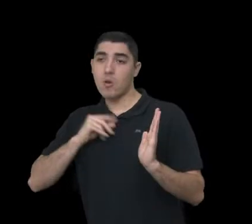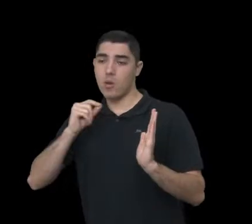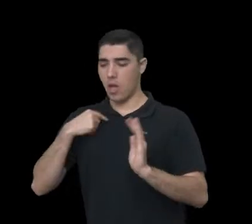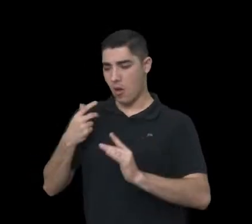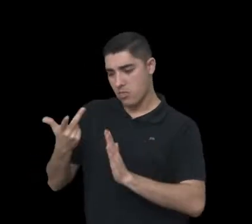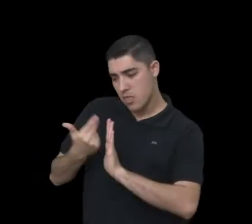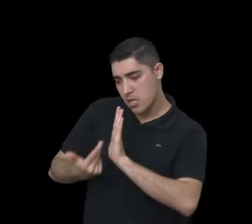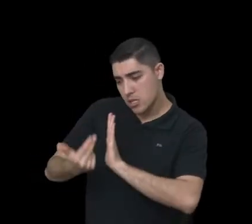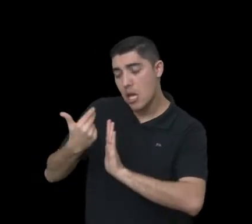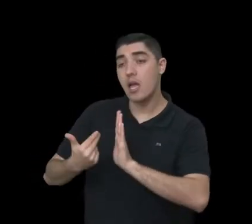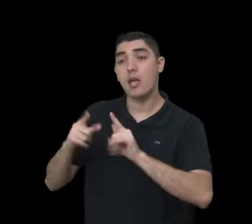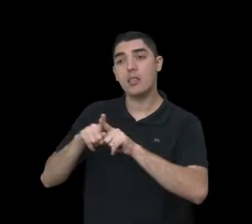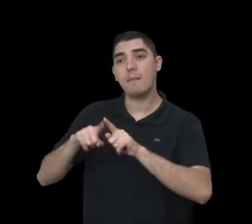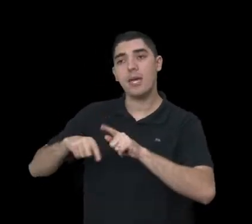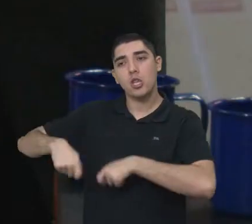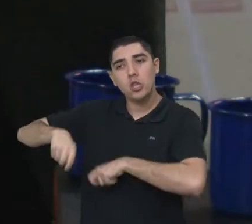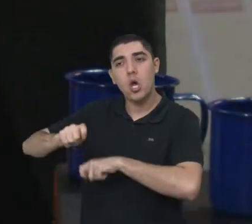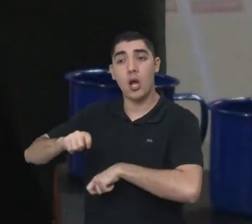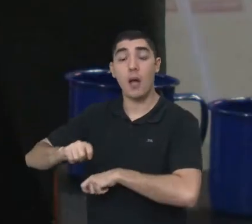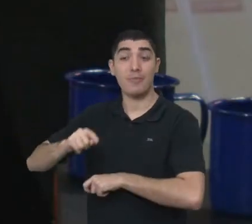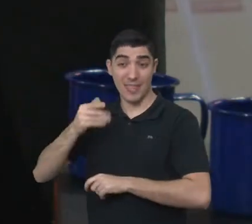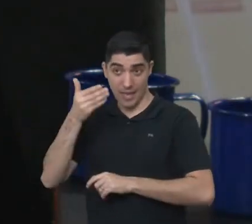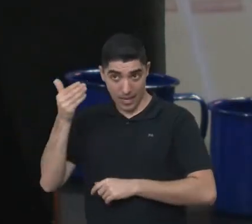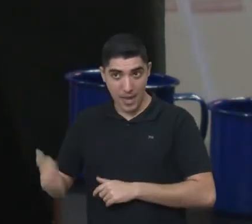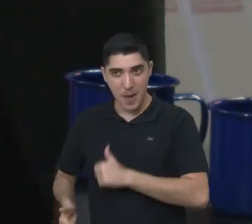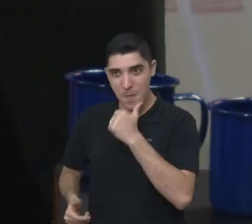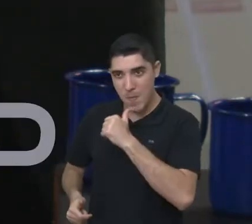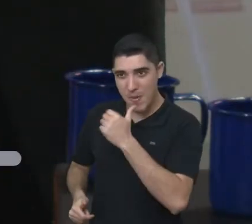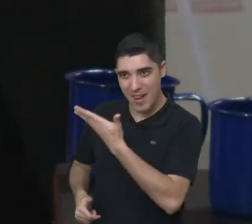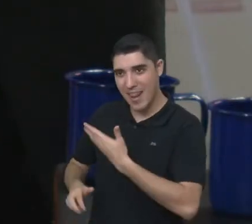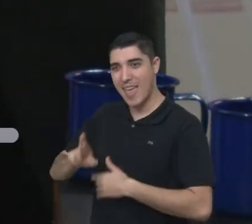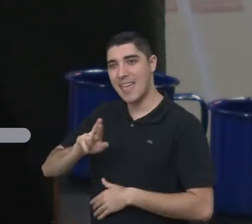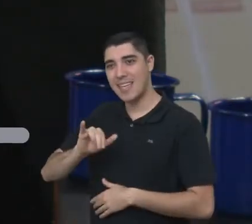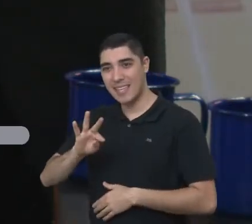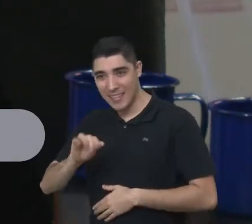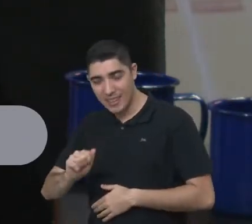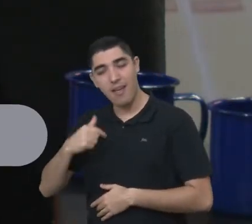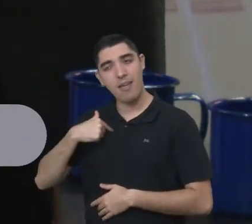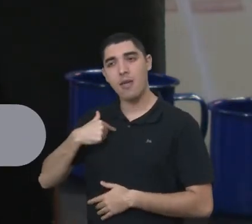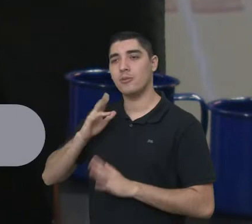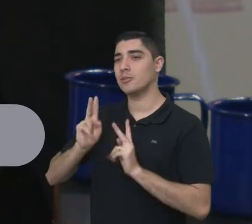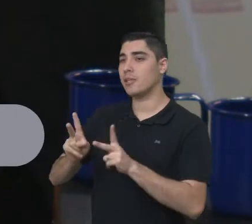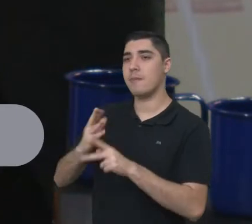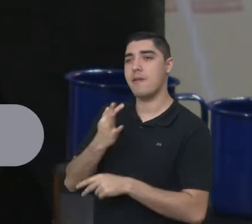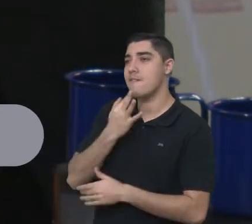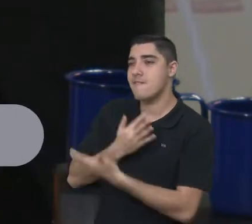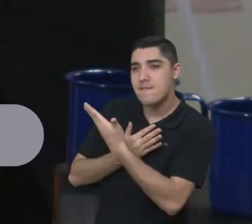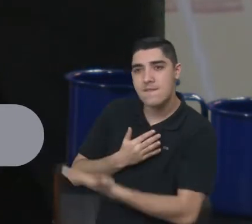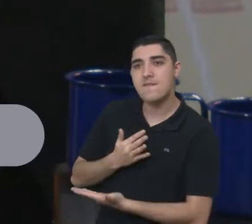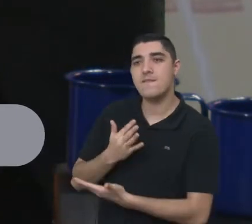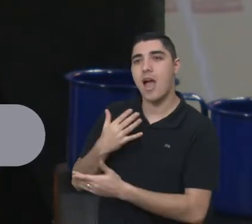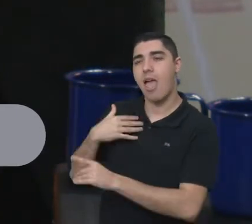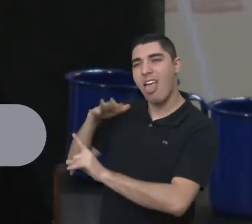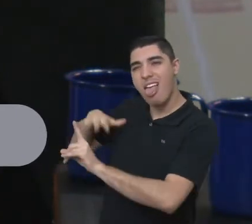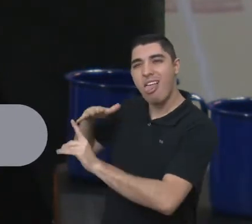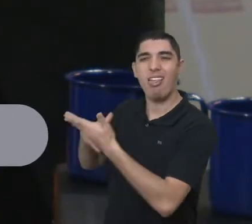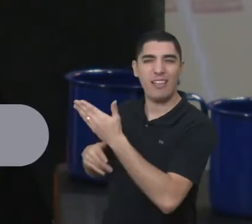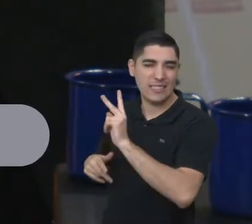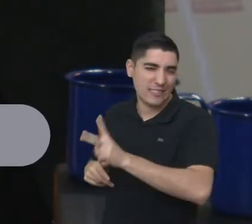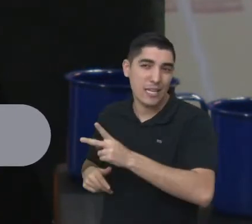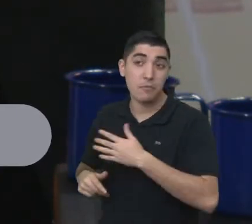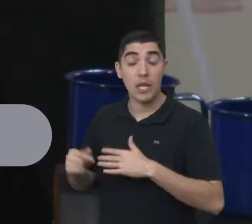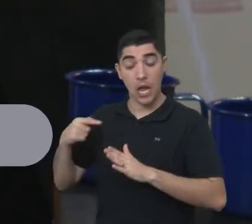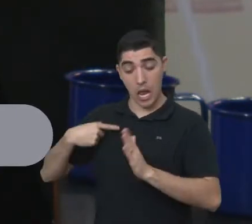Rita Lee, eu sempre fui fã dela e como sempre quis ler esse livro, uma amiga me emprestou e eu